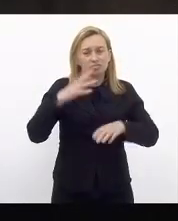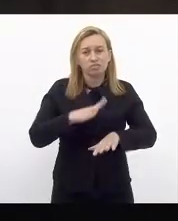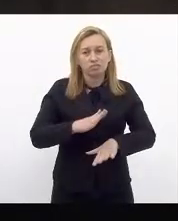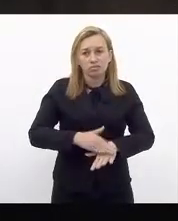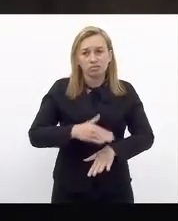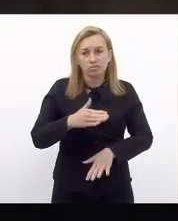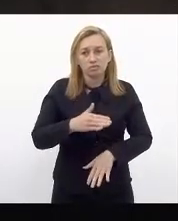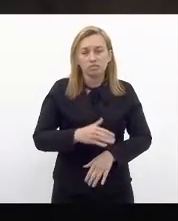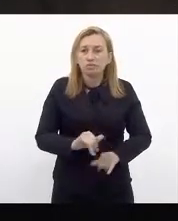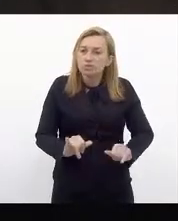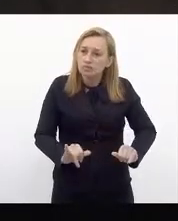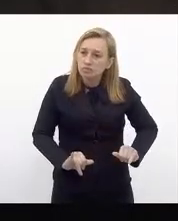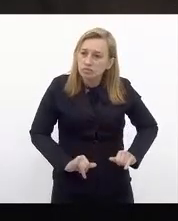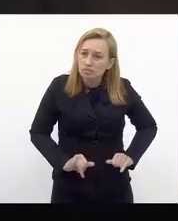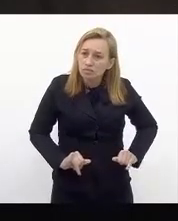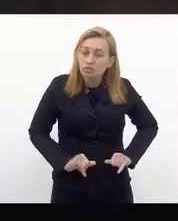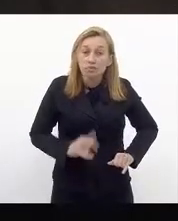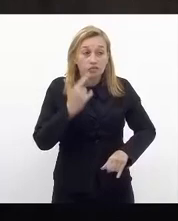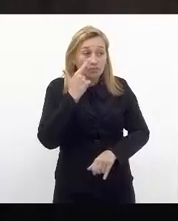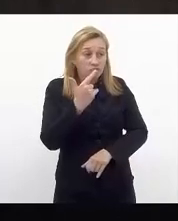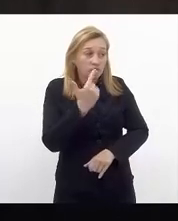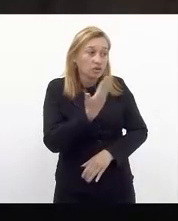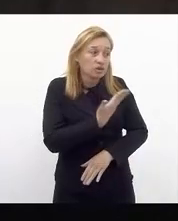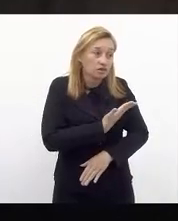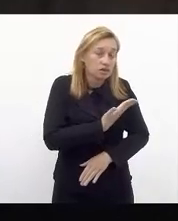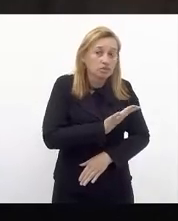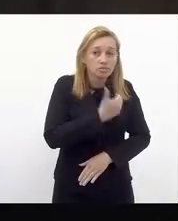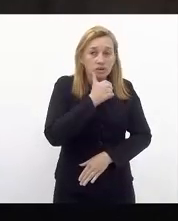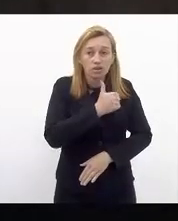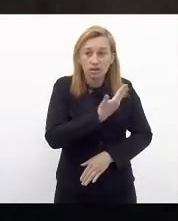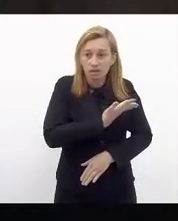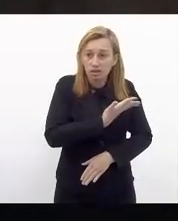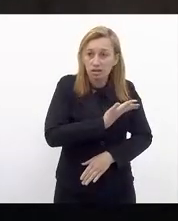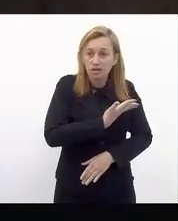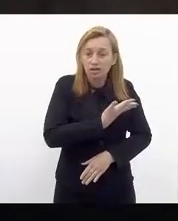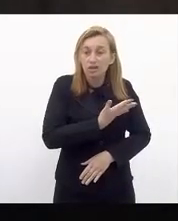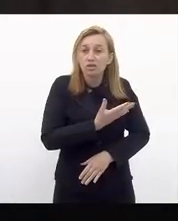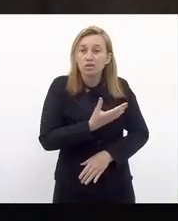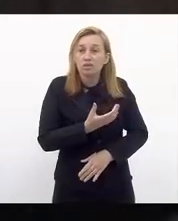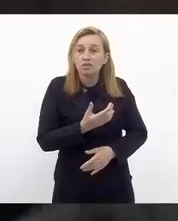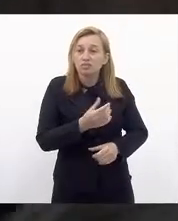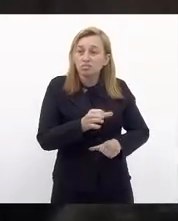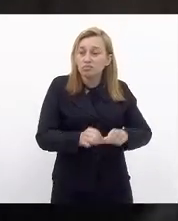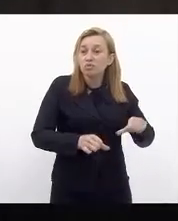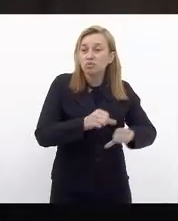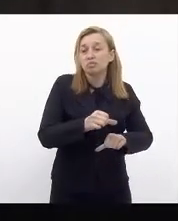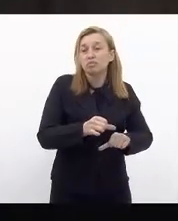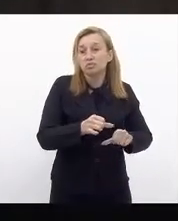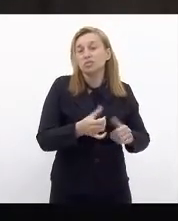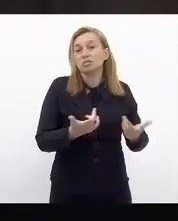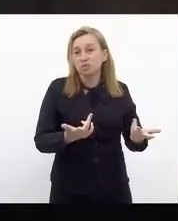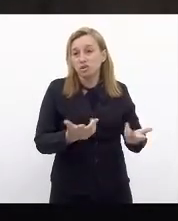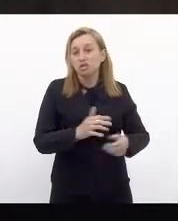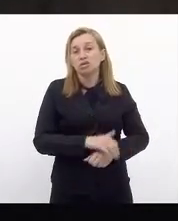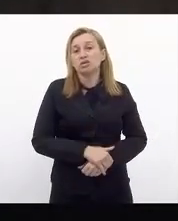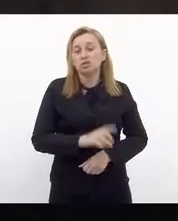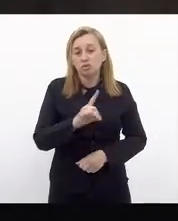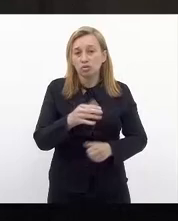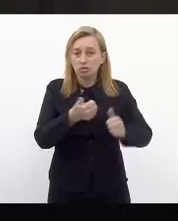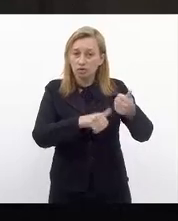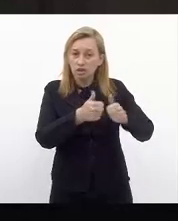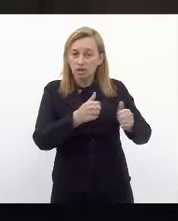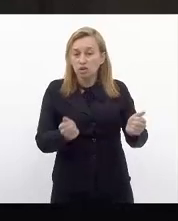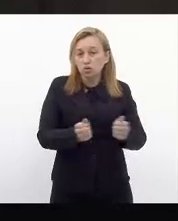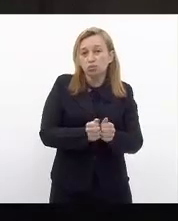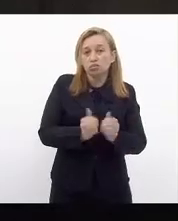pelo sofrimento é ver essas colegas o apavoramento as escolhas diante dessa mudança só que o senhor avalia